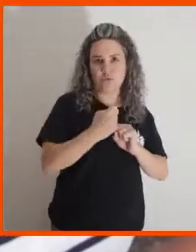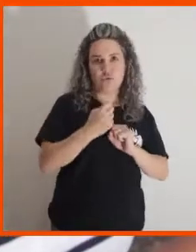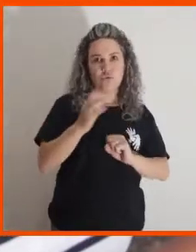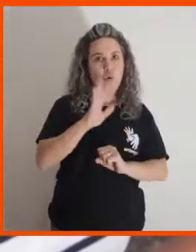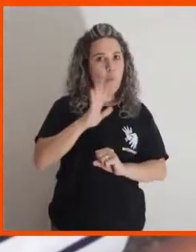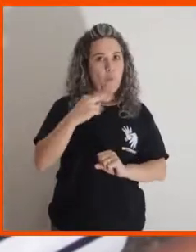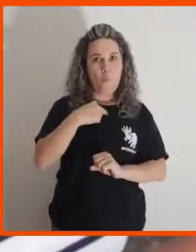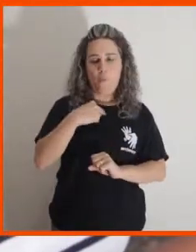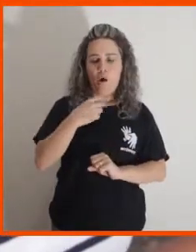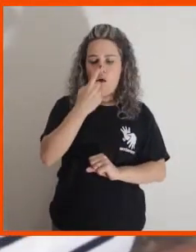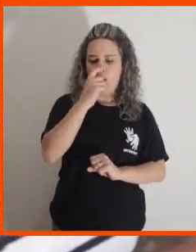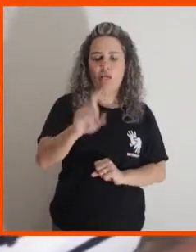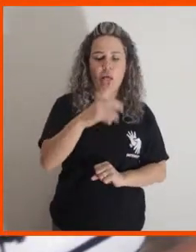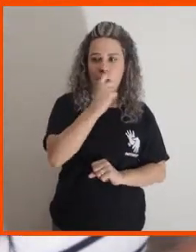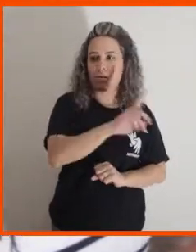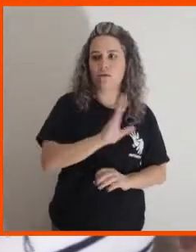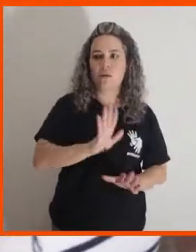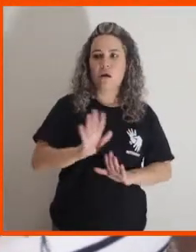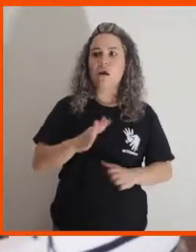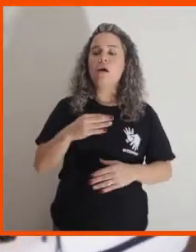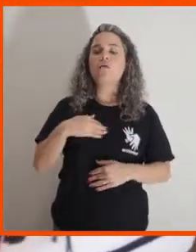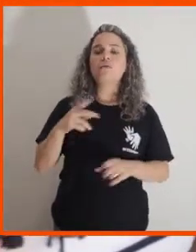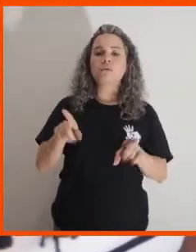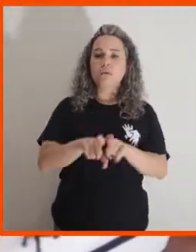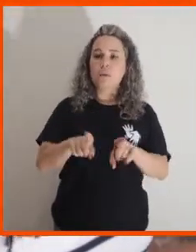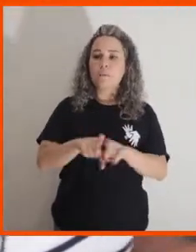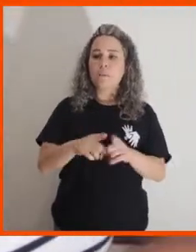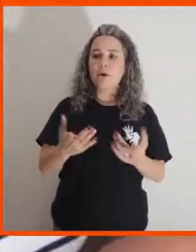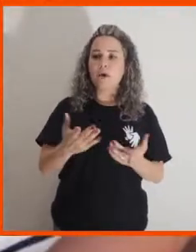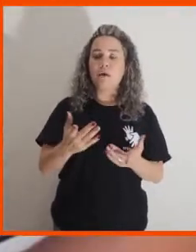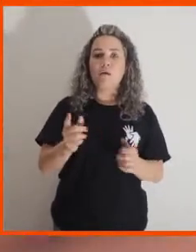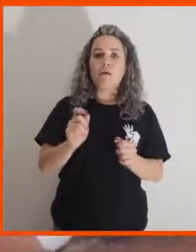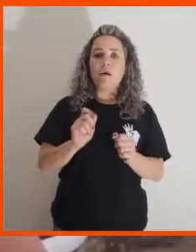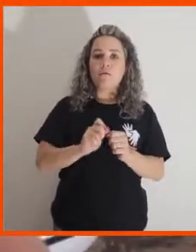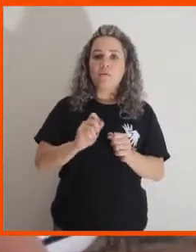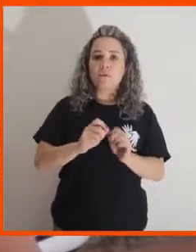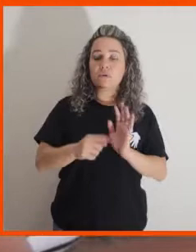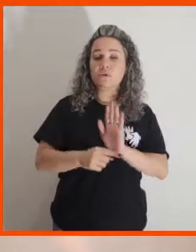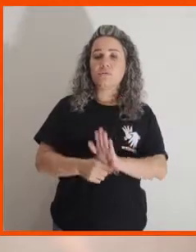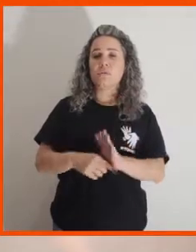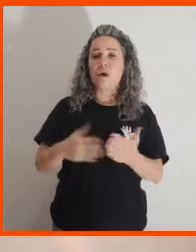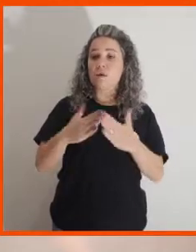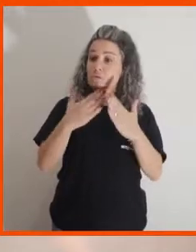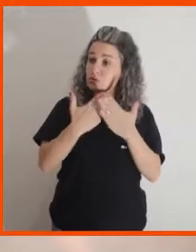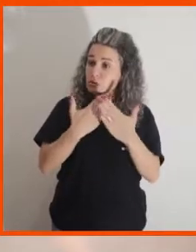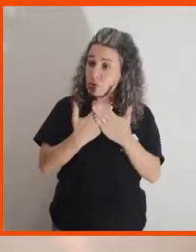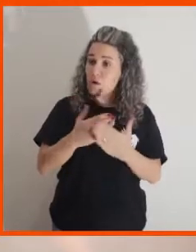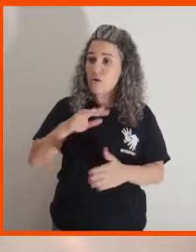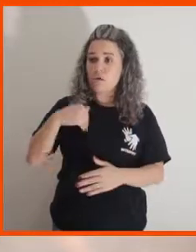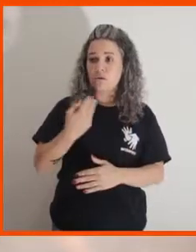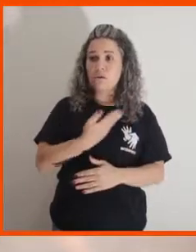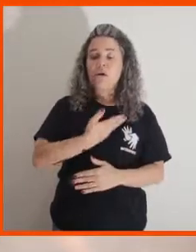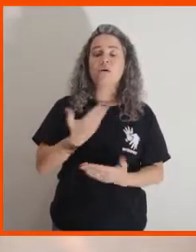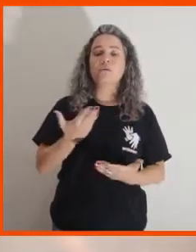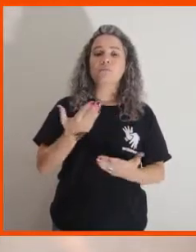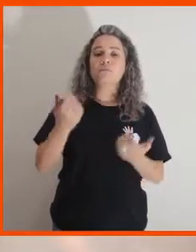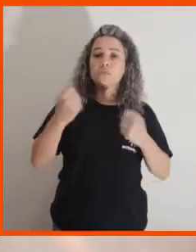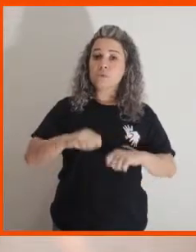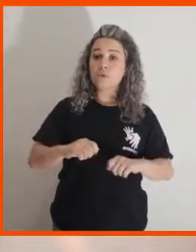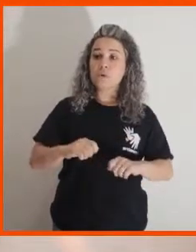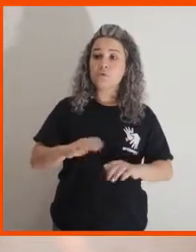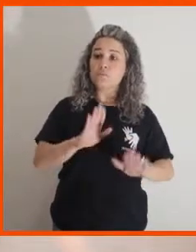cuidado com o patrimônio, porque eu acho que quem faz o bairro são as pessoas, né? Então podemos contribuir mais